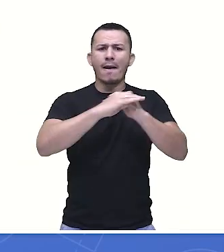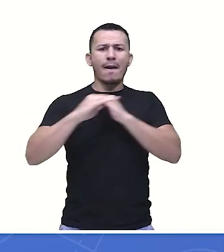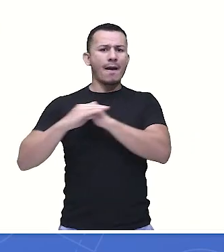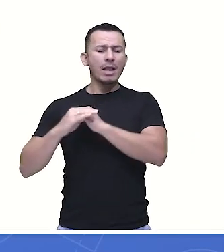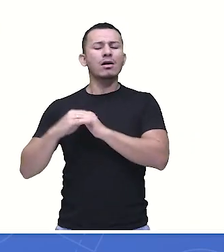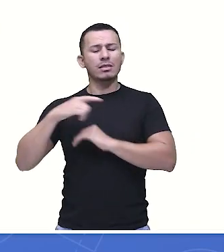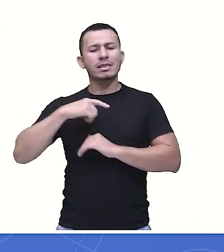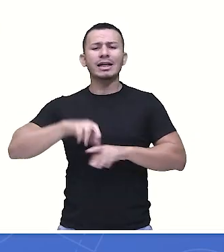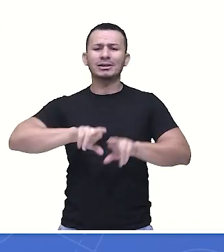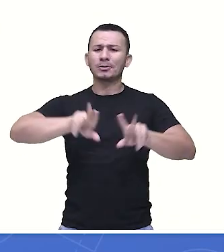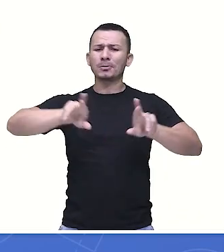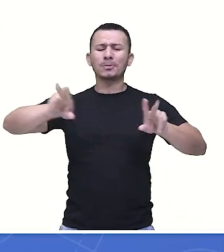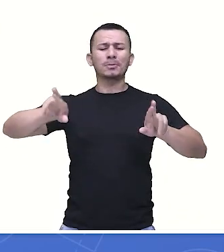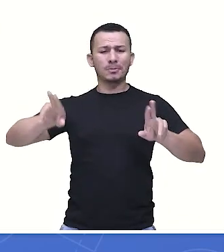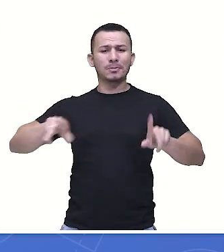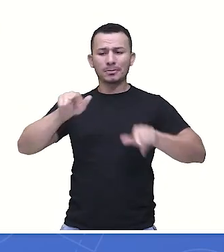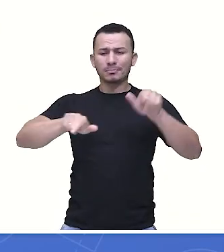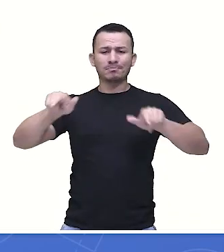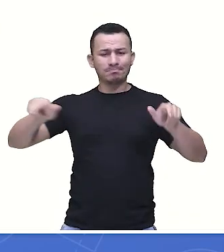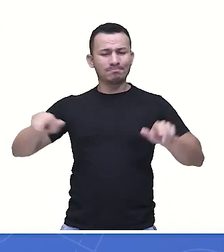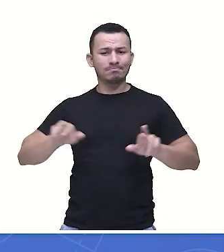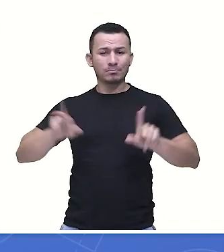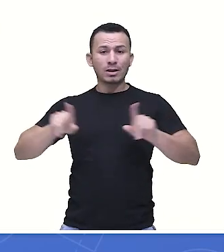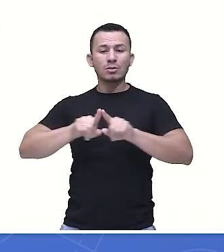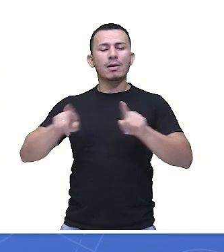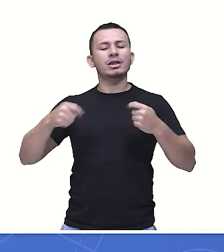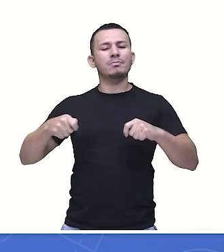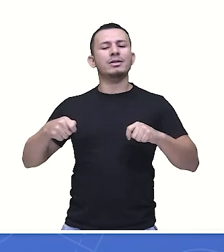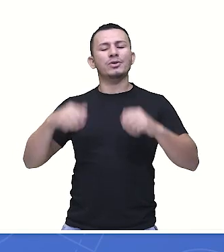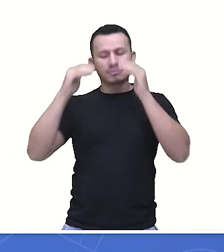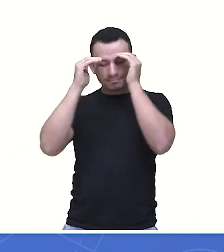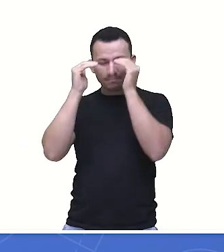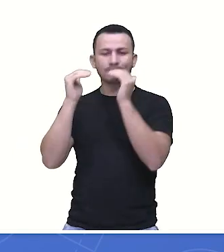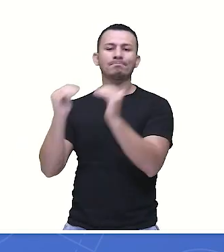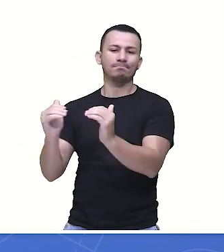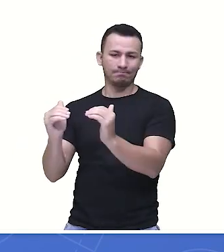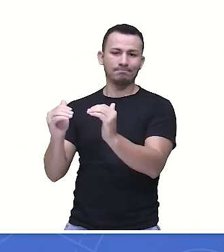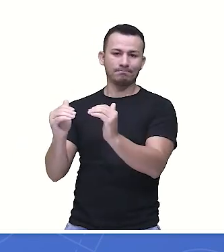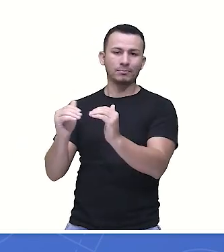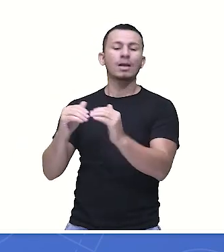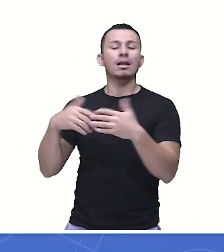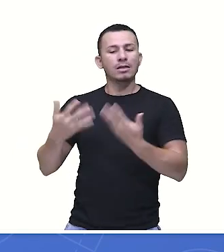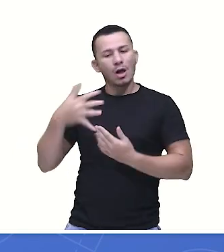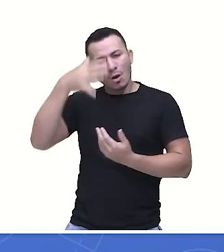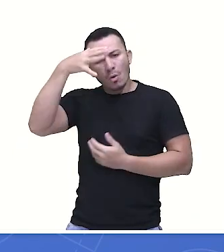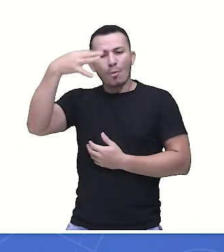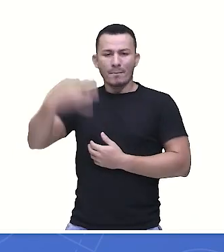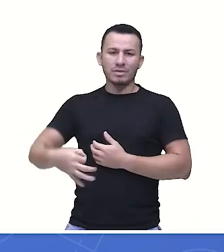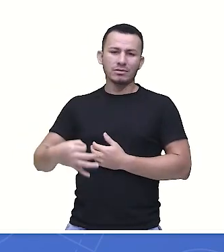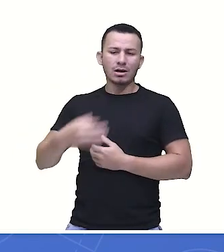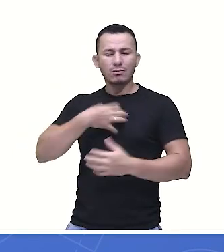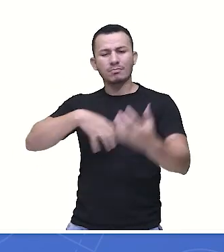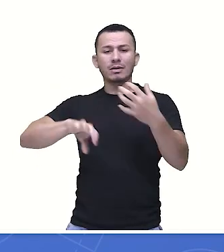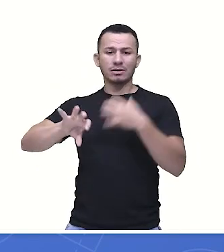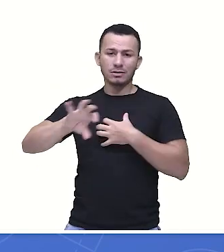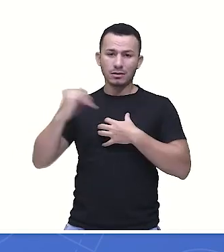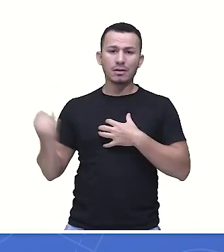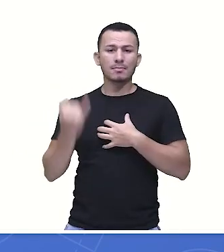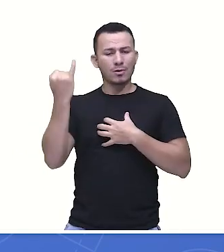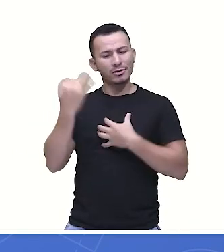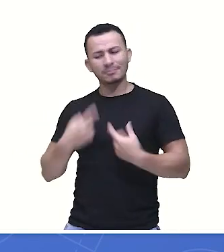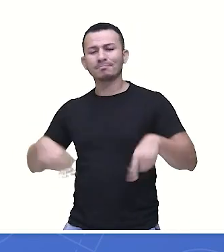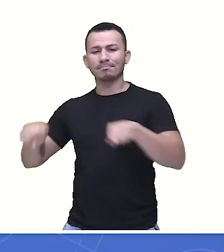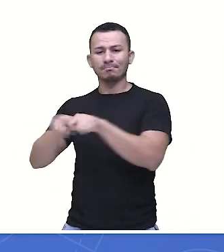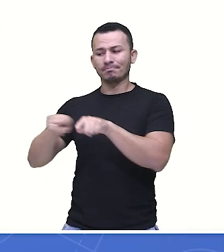nessa diversidade, a gente precisa saber conviver. Né? Então, a questão da compreensão, a empatia, né? A